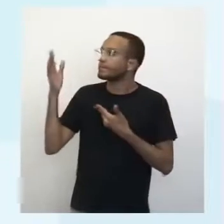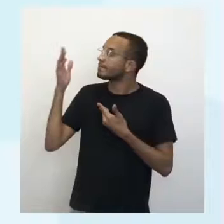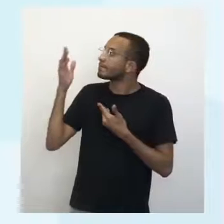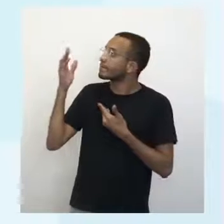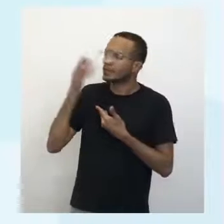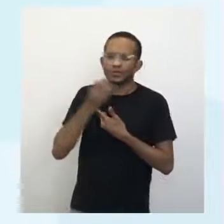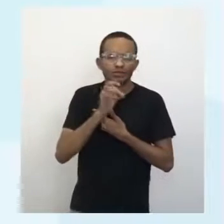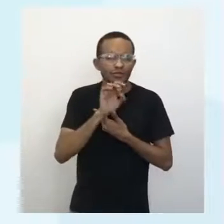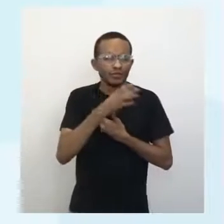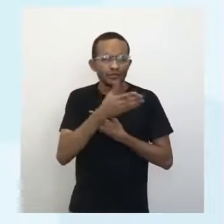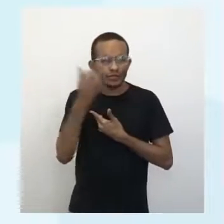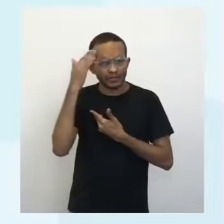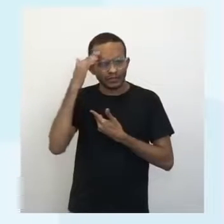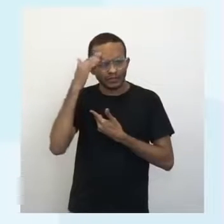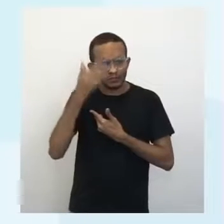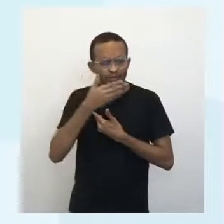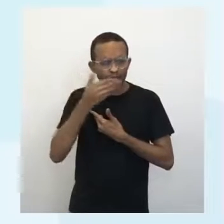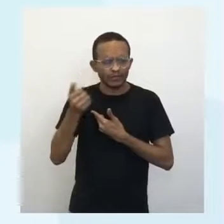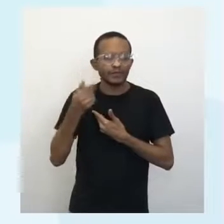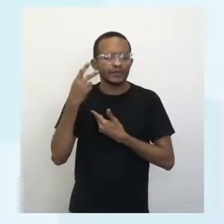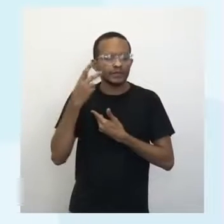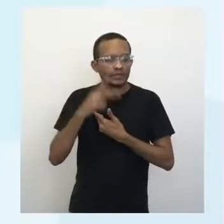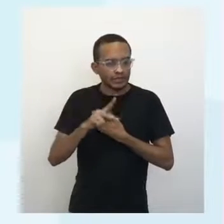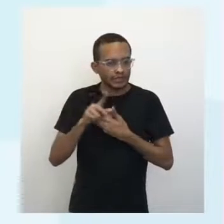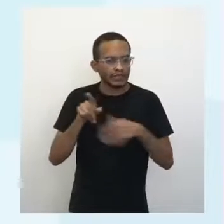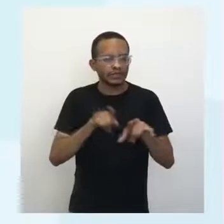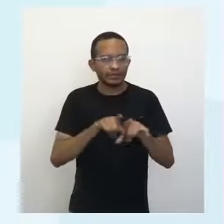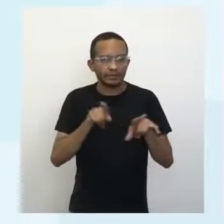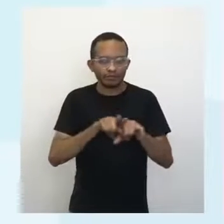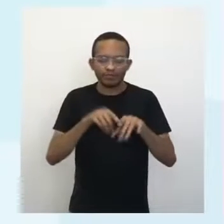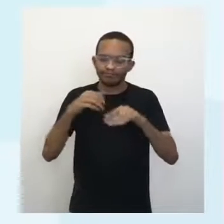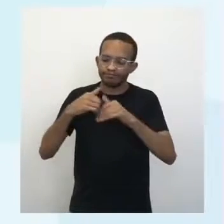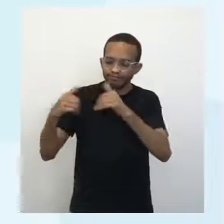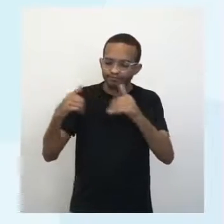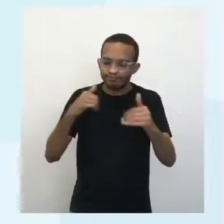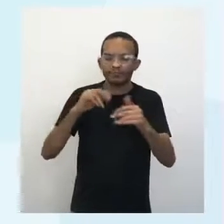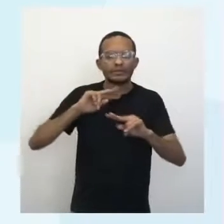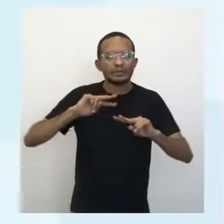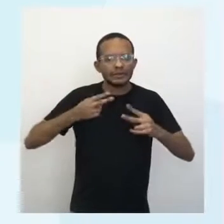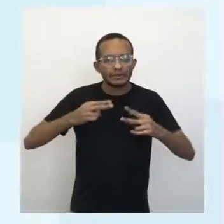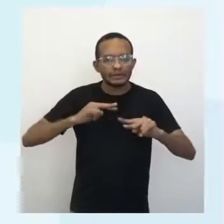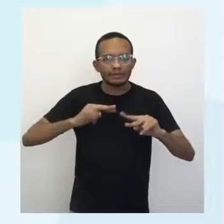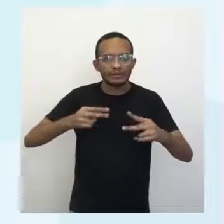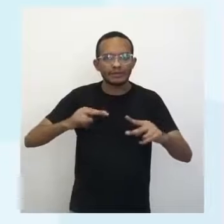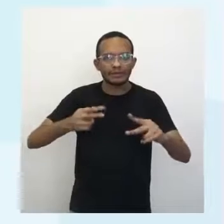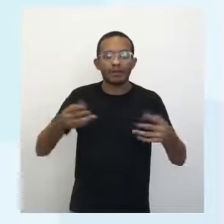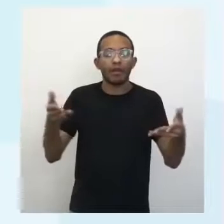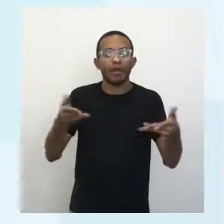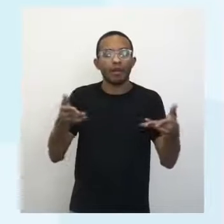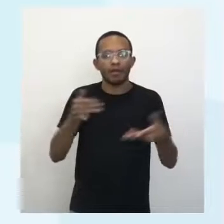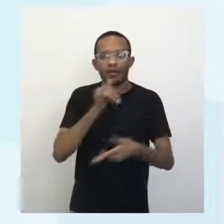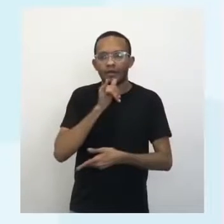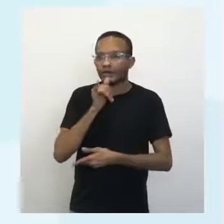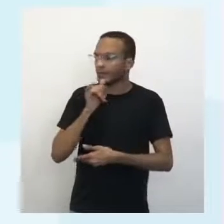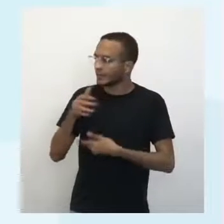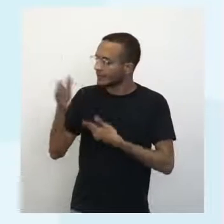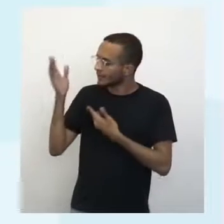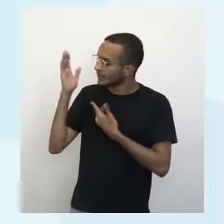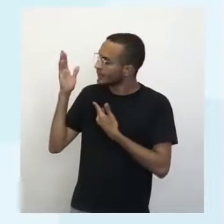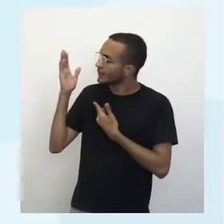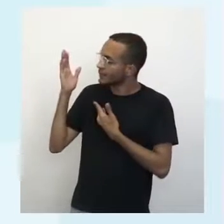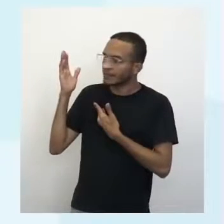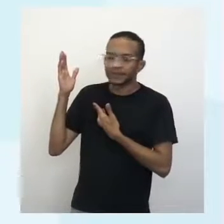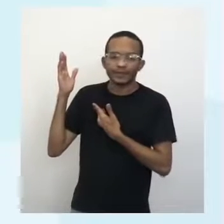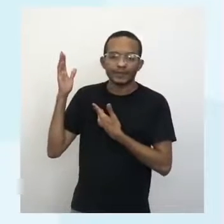você entender. Nessa outra divisão, olha só que interessante. Agora,